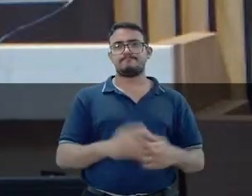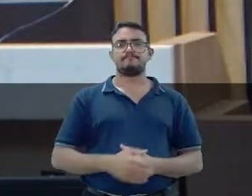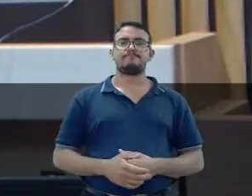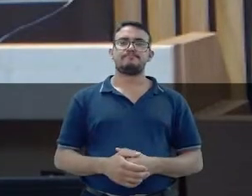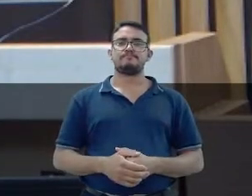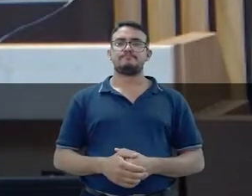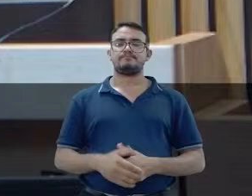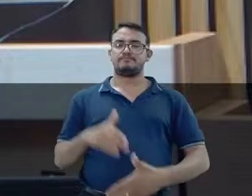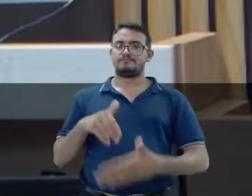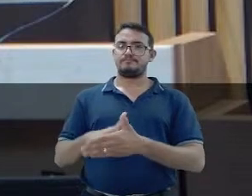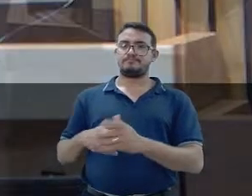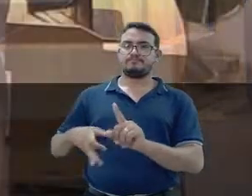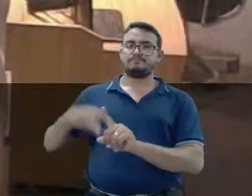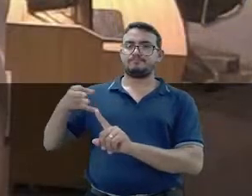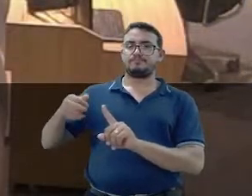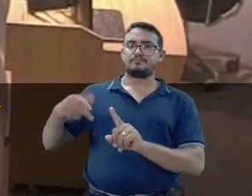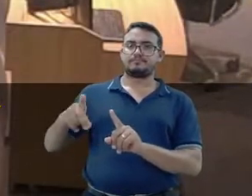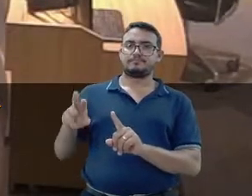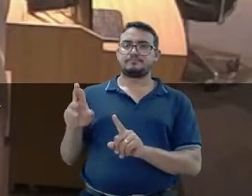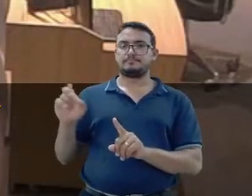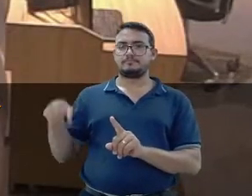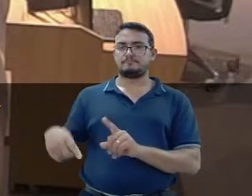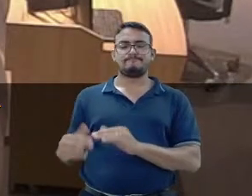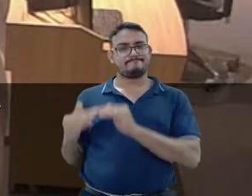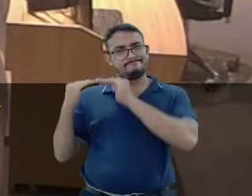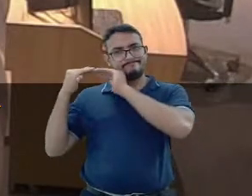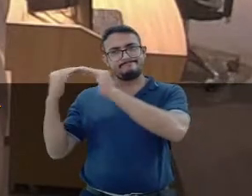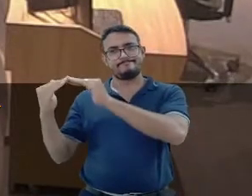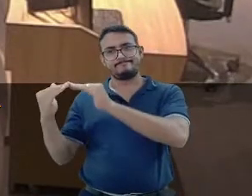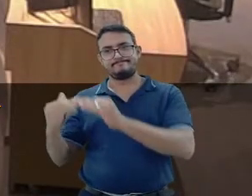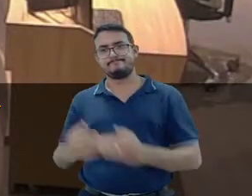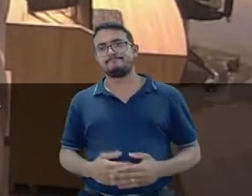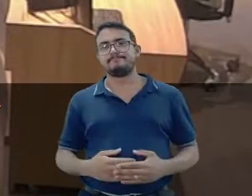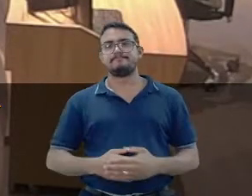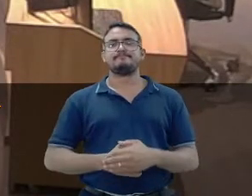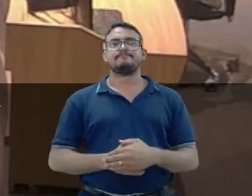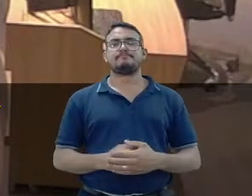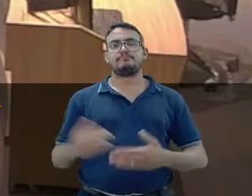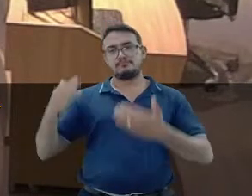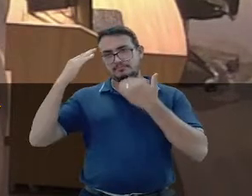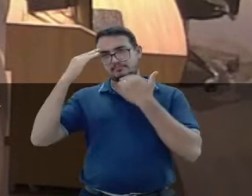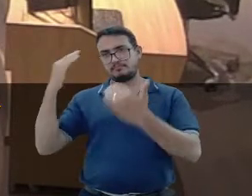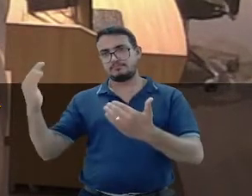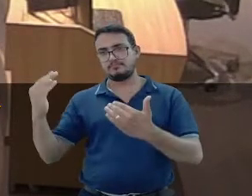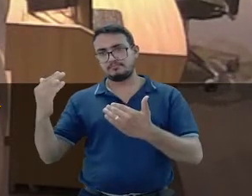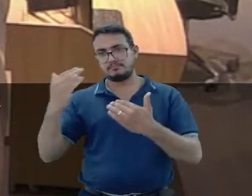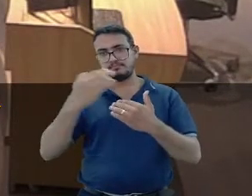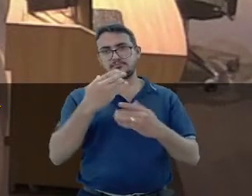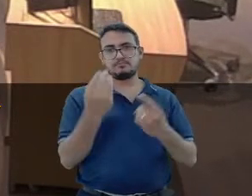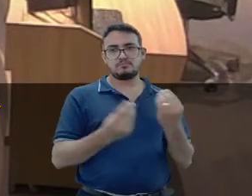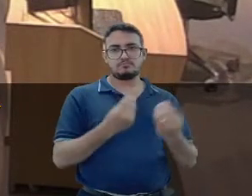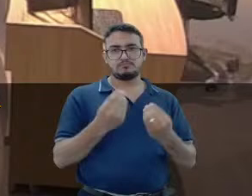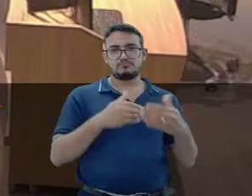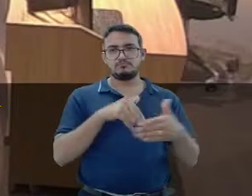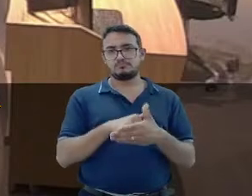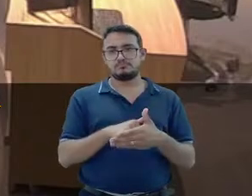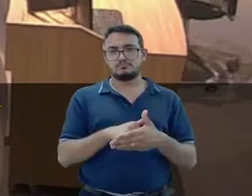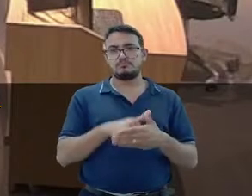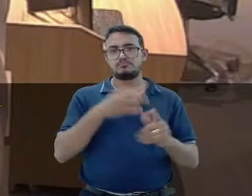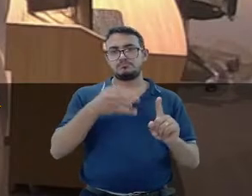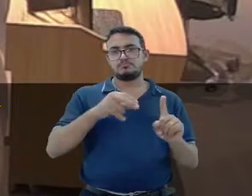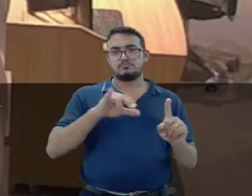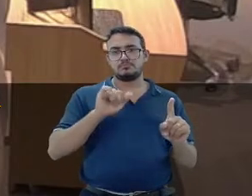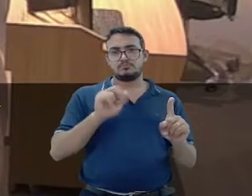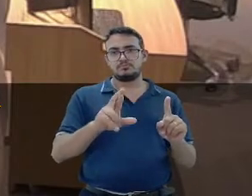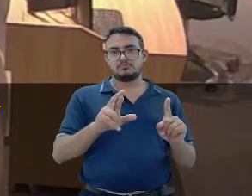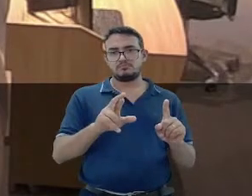Como voto, desembargador André? Acompanho a proposta de Vossa Excelência. Obrigado, presidente. Desembargador André. Como voto, desembargador Nicanor? No mesmo